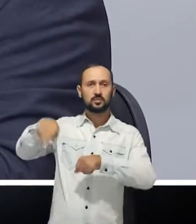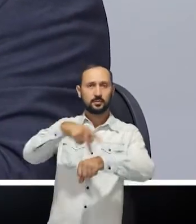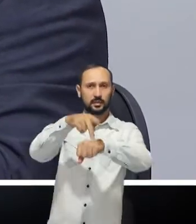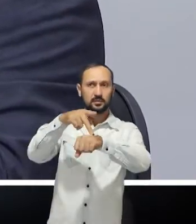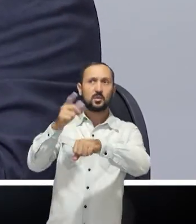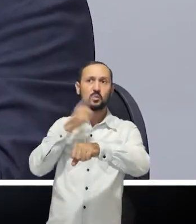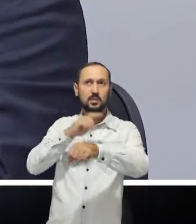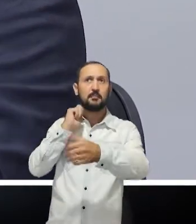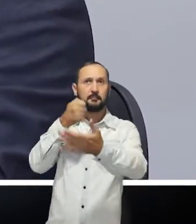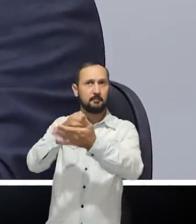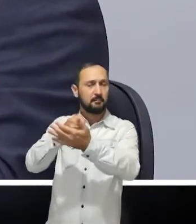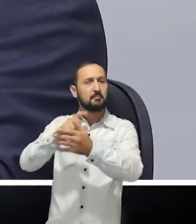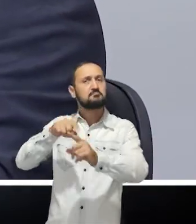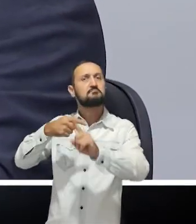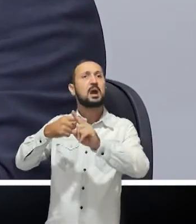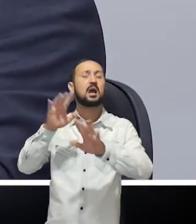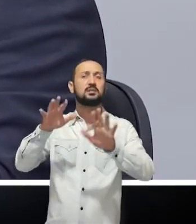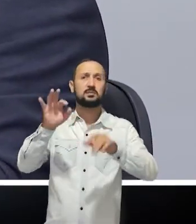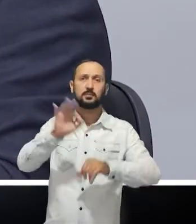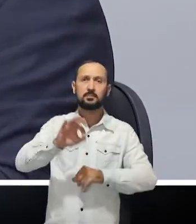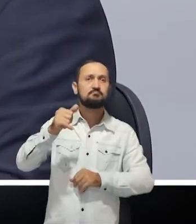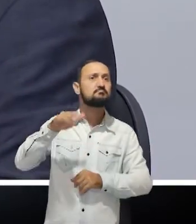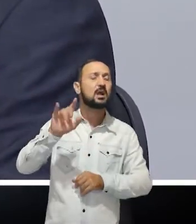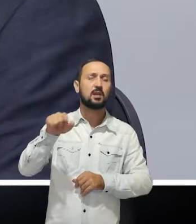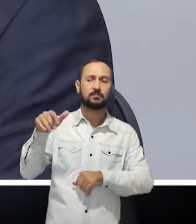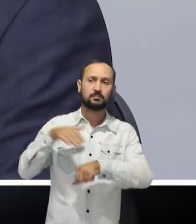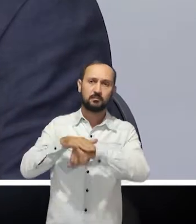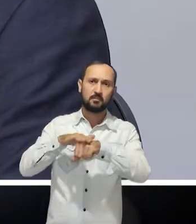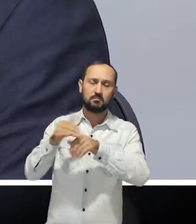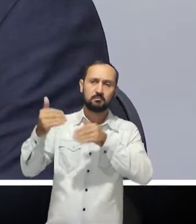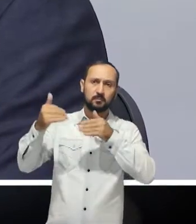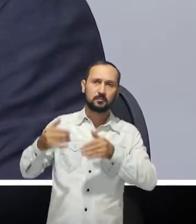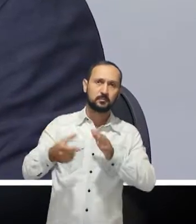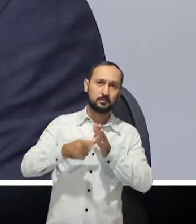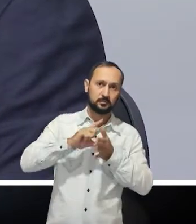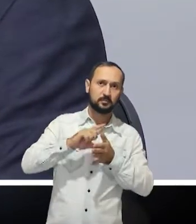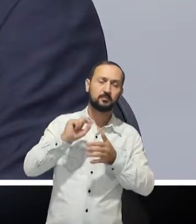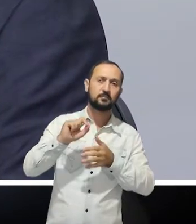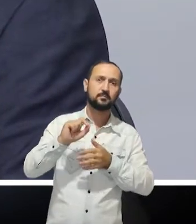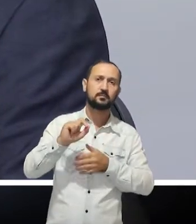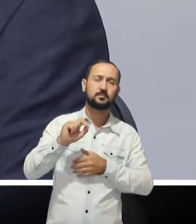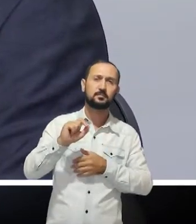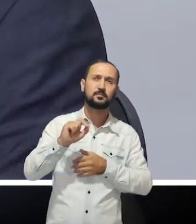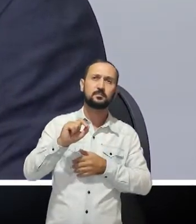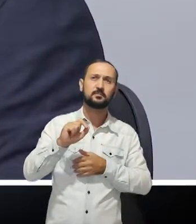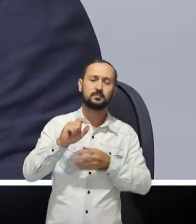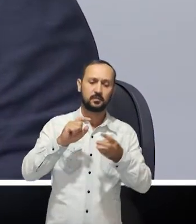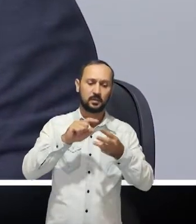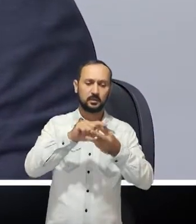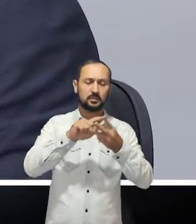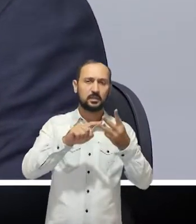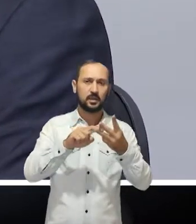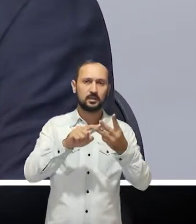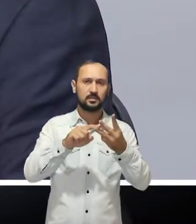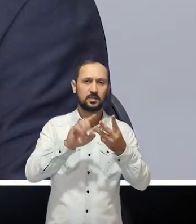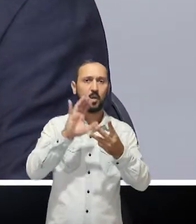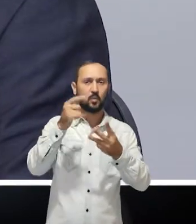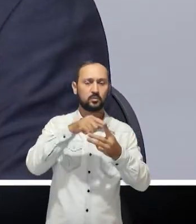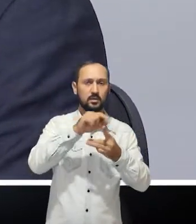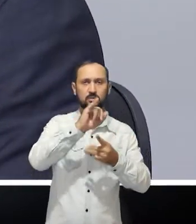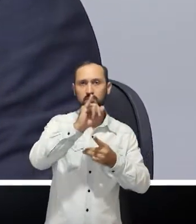Inclusive com alíquotas, às vezes, até maior que a brasileira. A gente estava conversando antes aqui de começar a gravar, são 3 as incidências dos impostos,